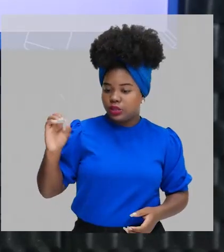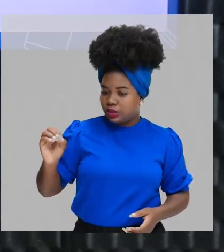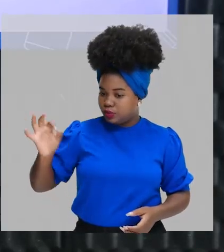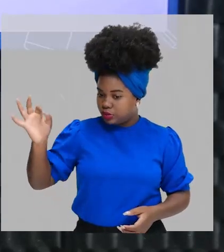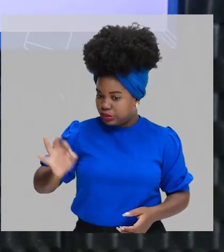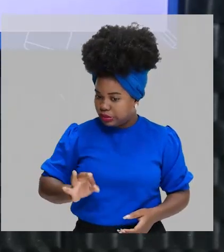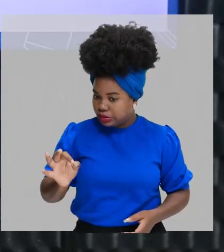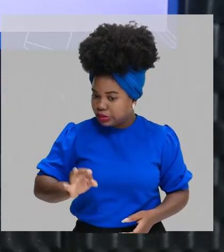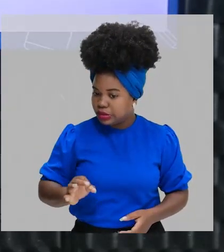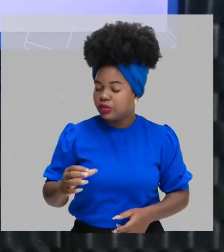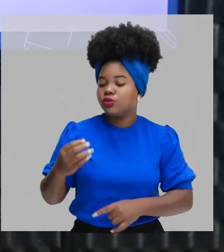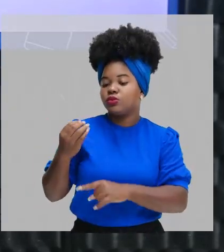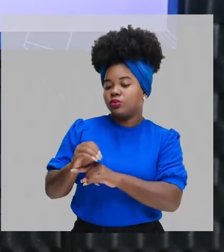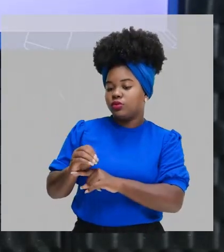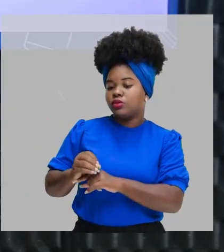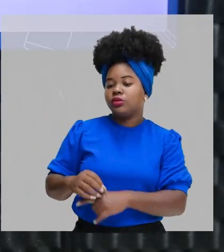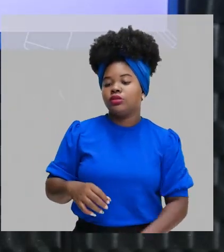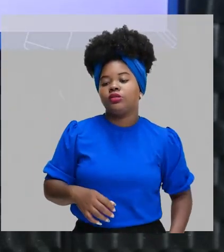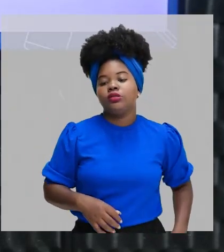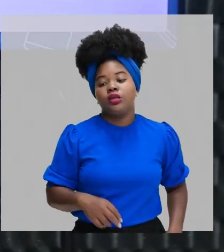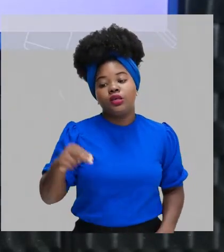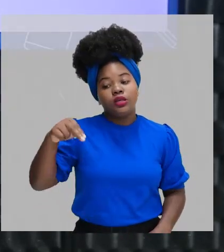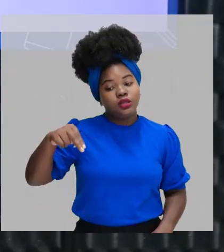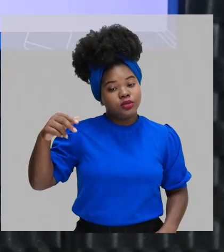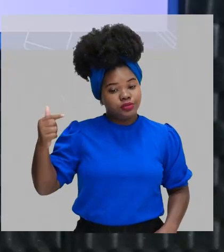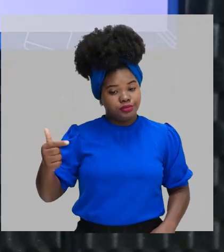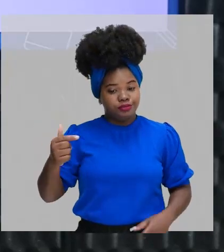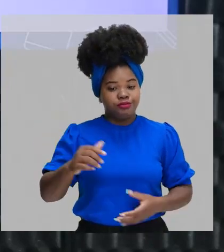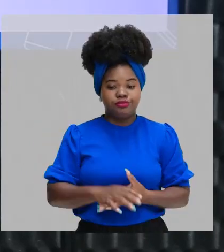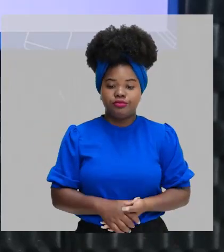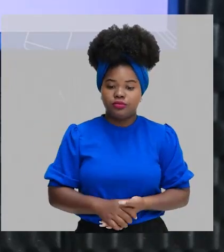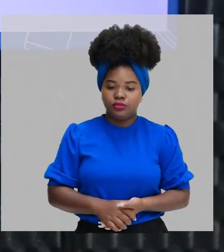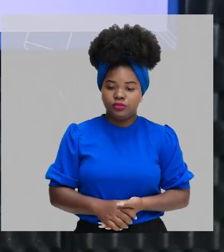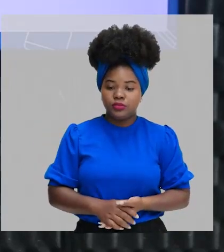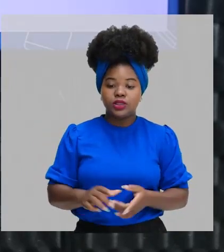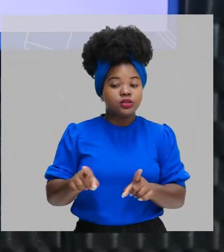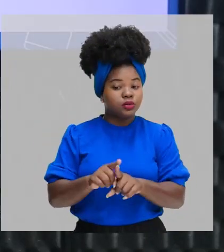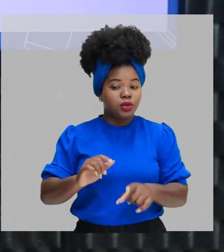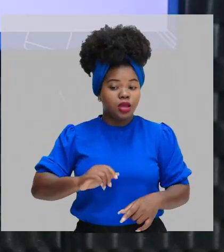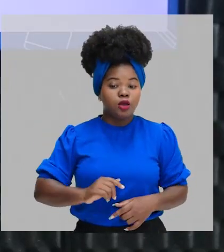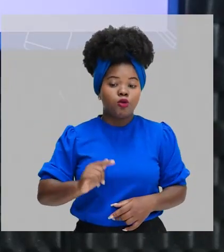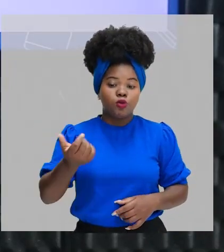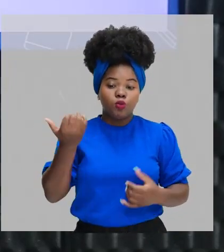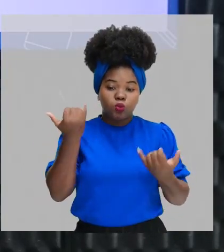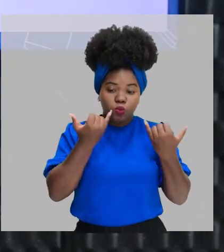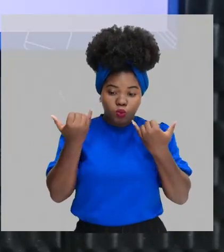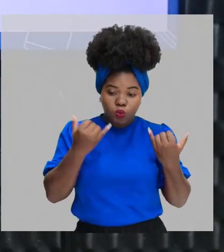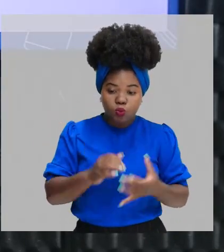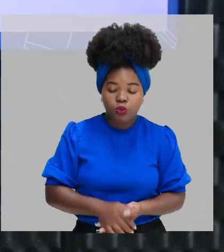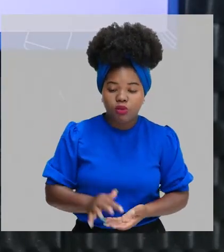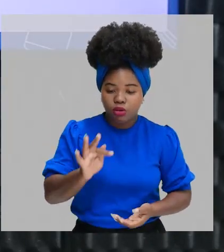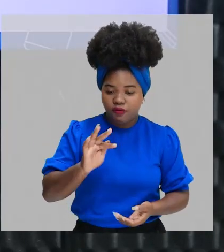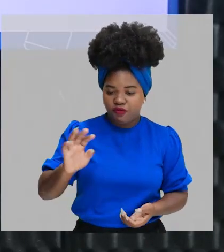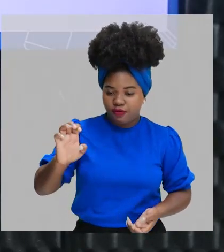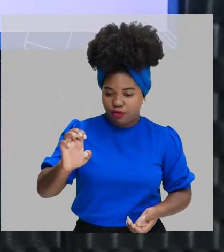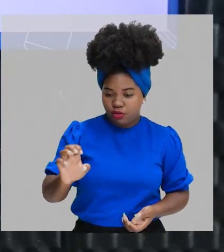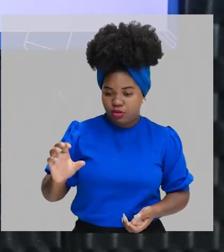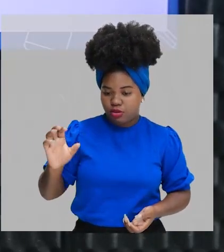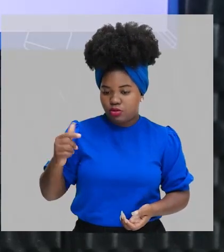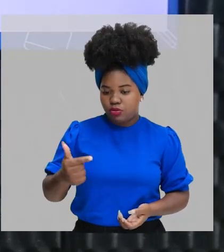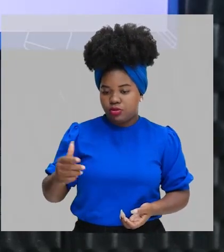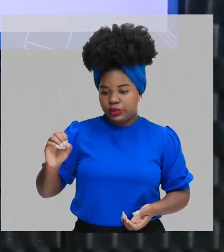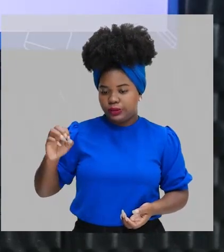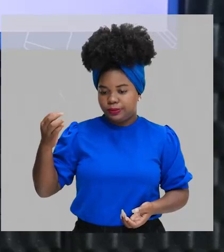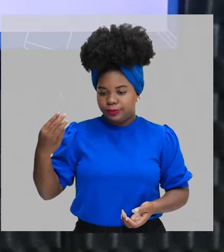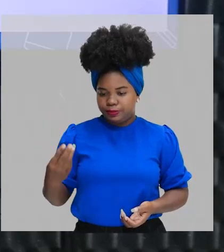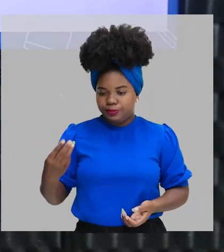ter que levar em consideração essa porcentagem. E uma outra observação. Lembre-se que o Fe2O3, né,